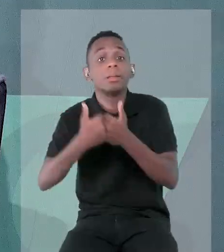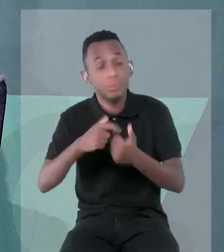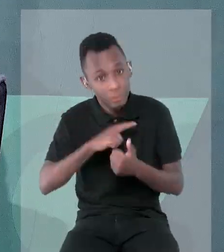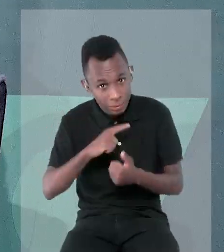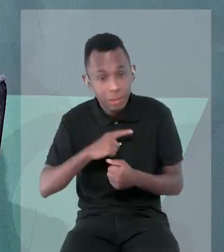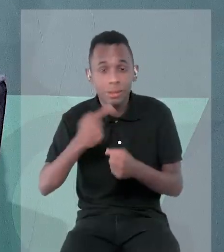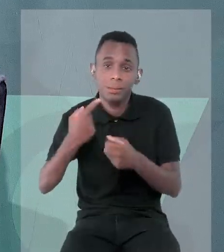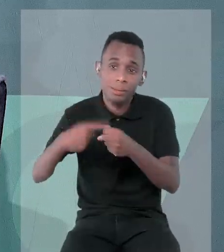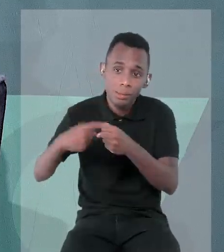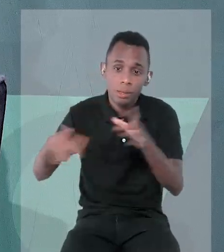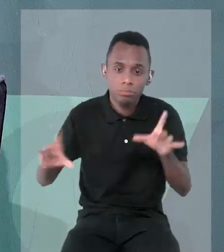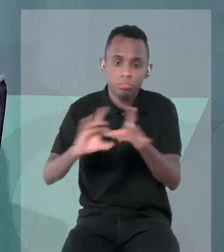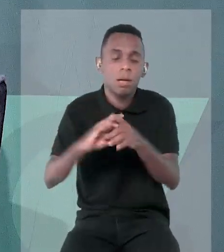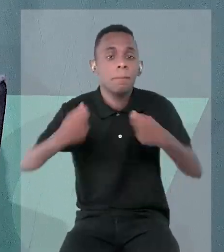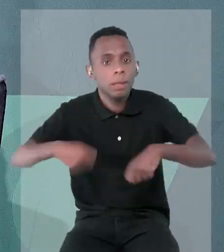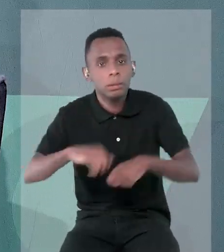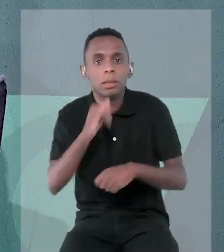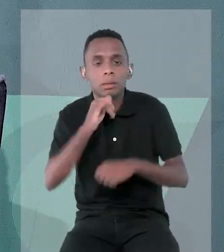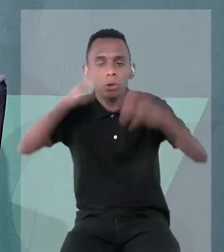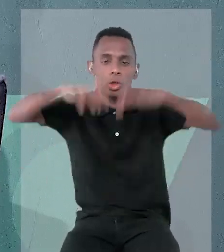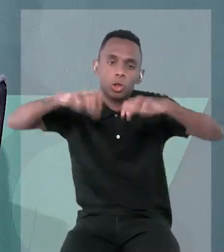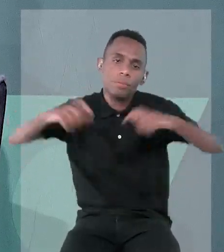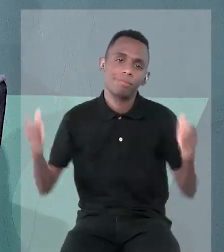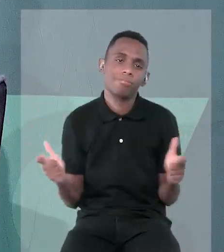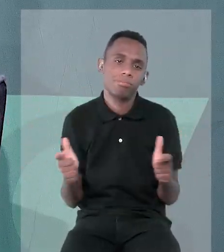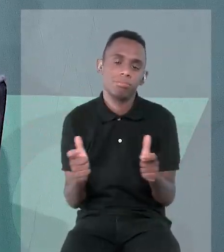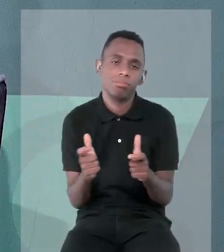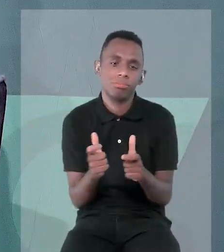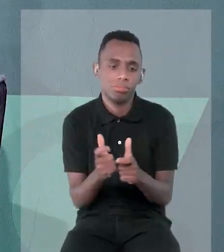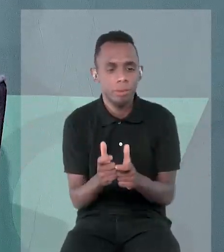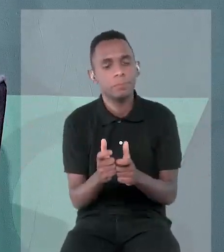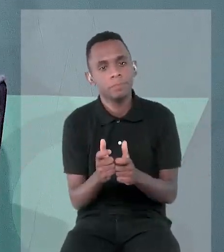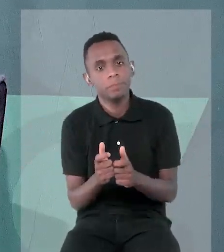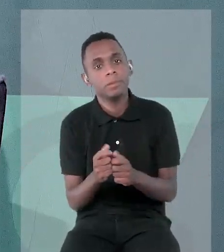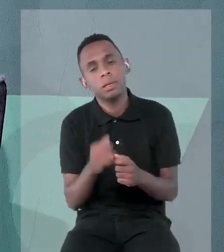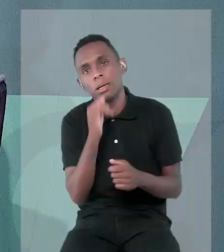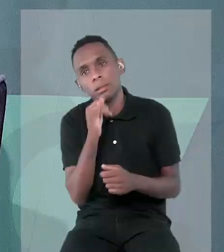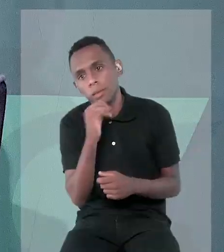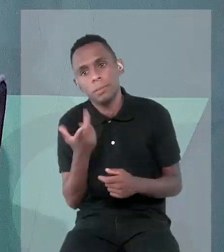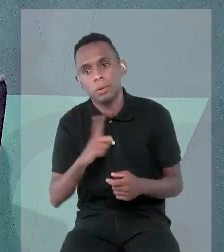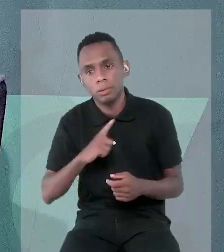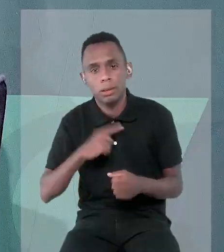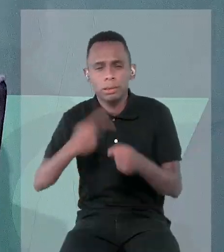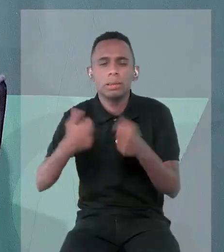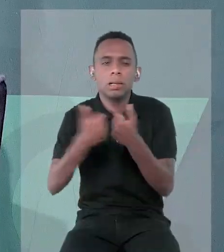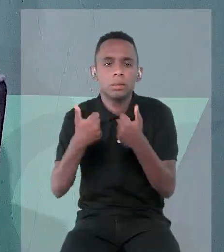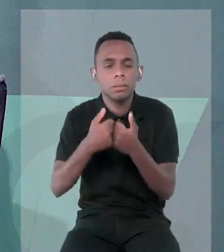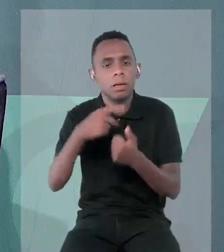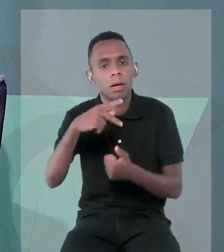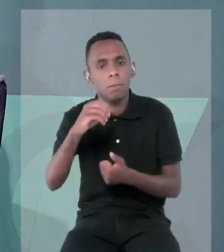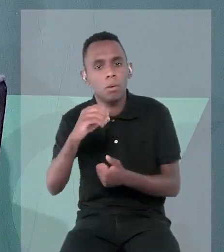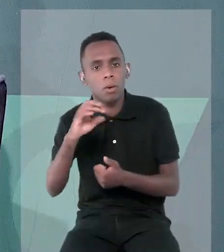questões ligadas ao recurso hídrico. Chove cada vez menos, né? Então, por exemplo, nós temos uma cidade perto da gente,